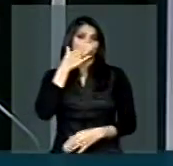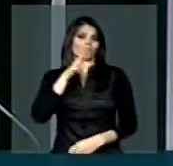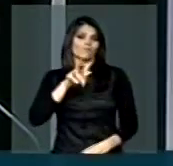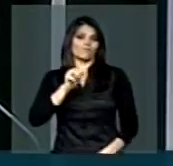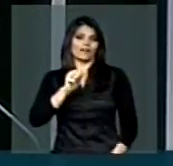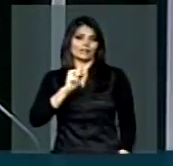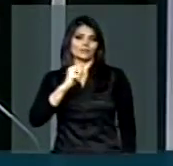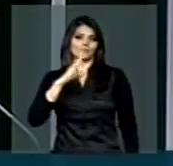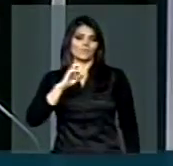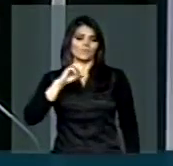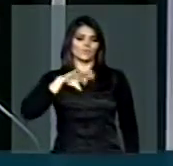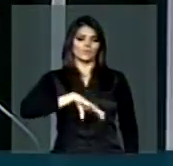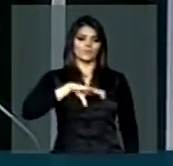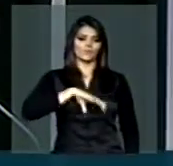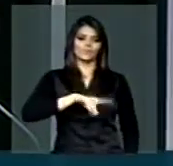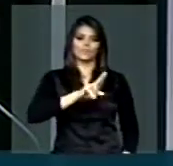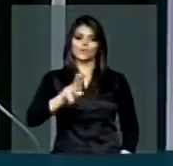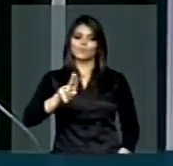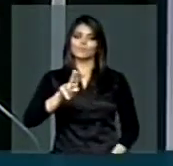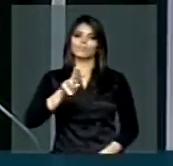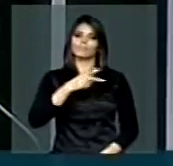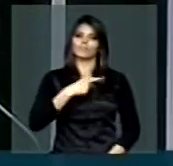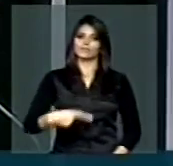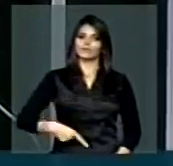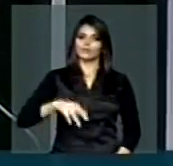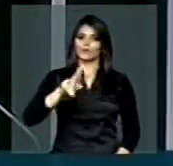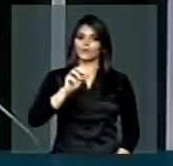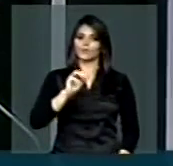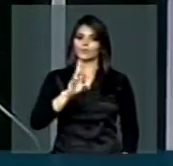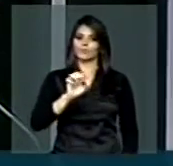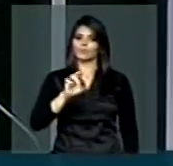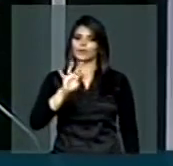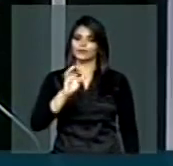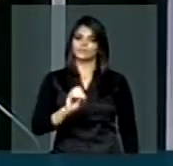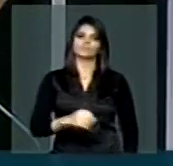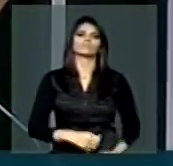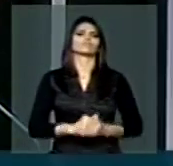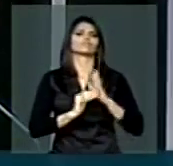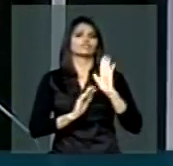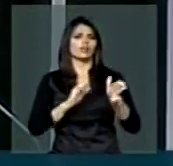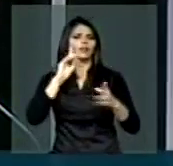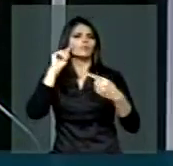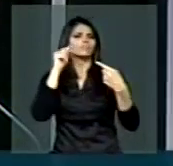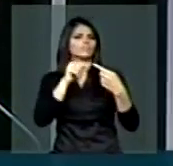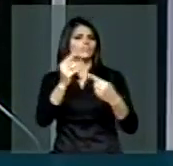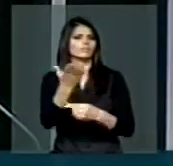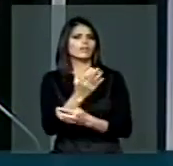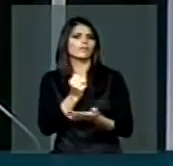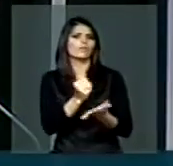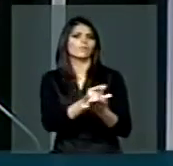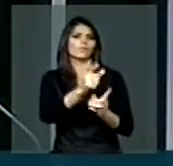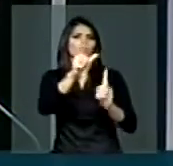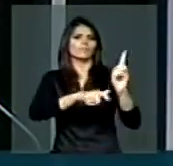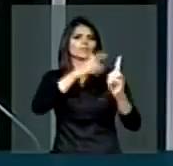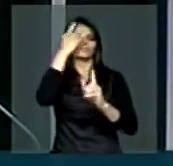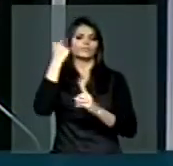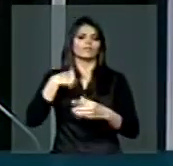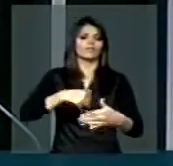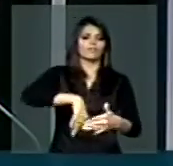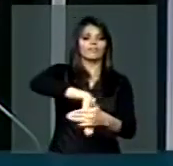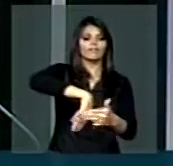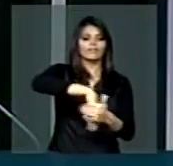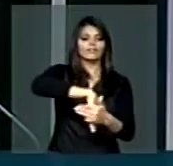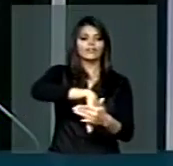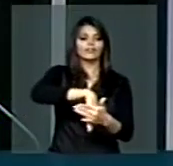o presidente do Vasco, Roberto Dinamite, já estava com a intenção de comprar aquele jogador que joga no Flamengo